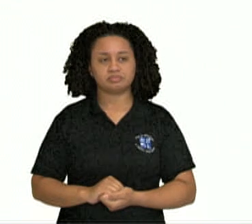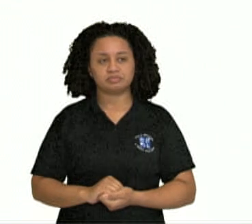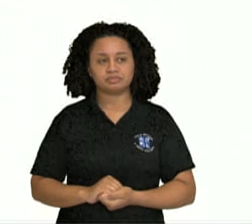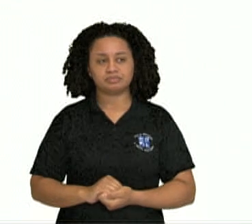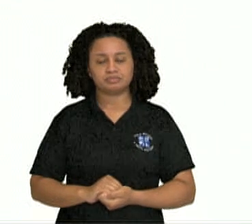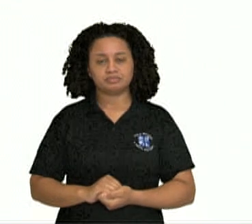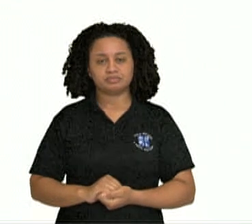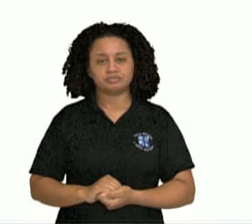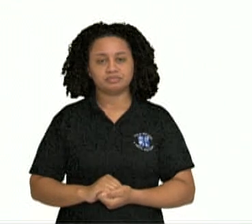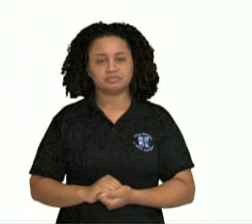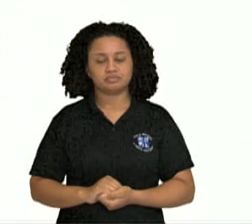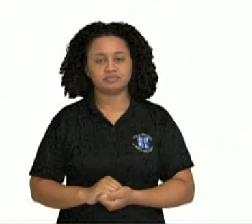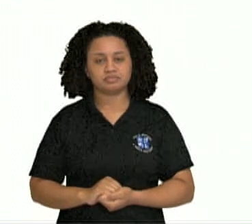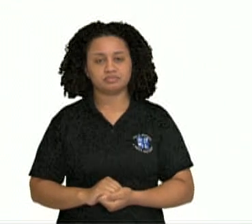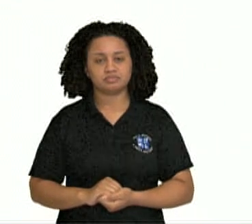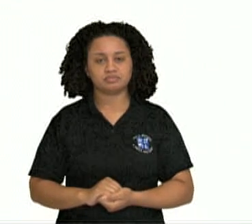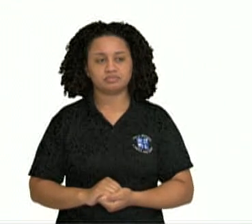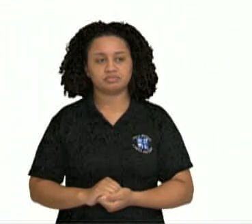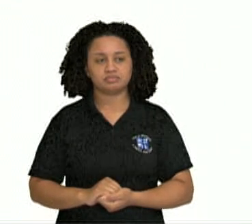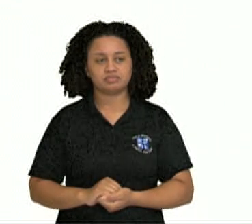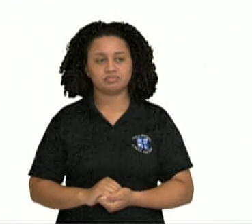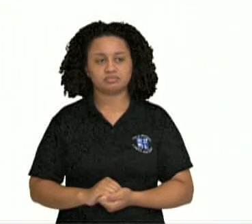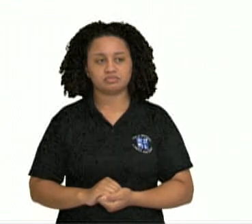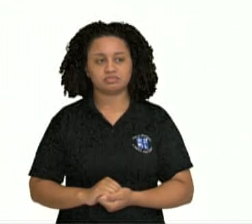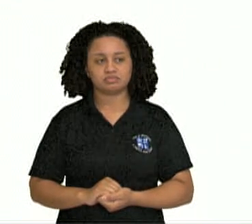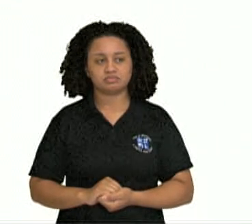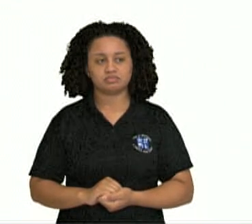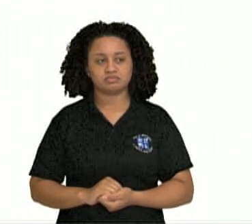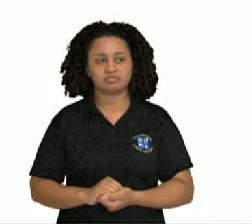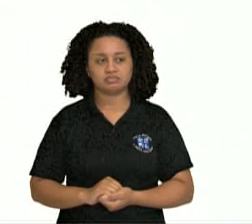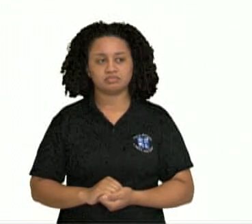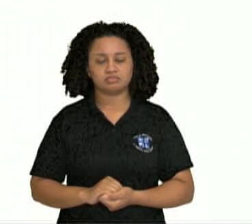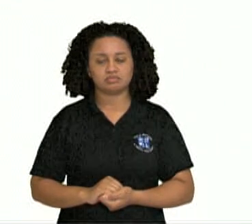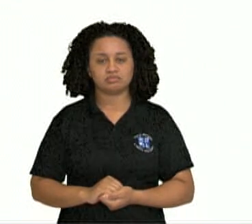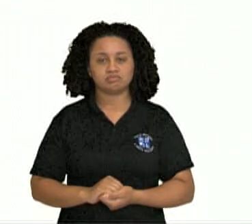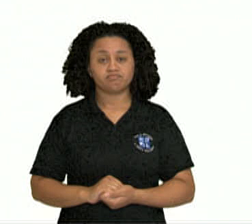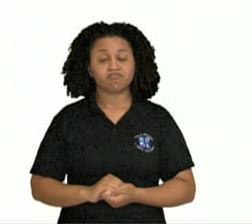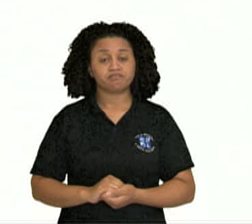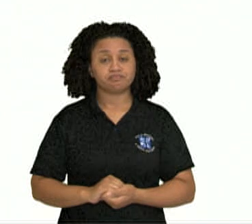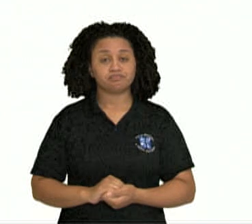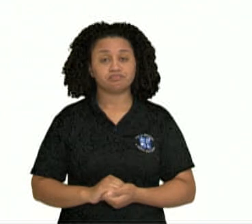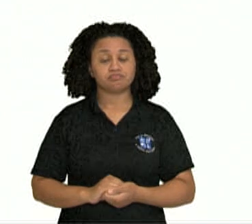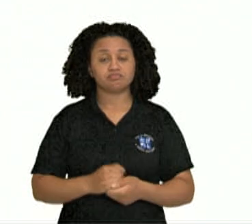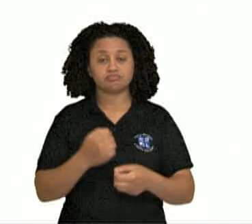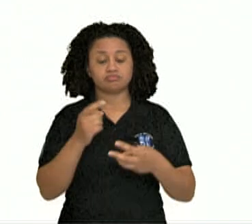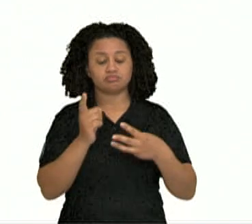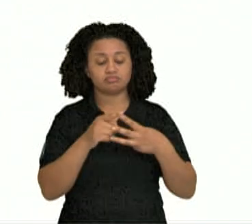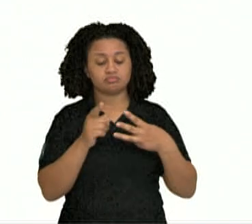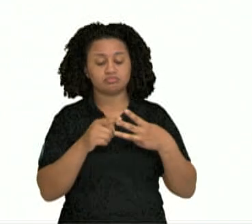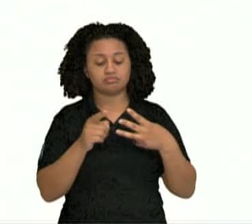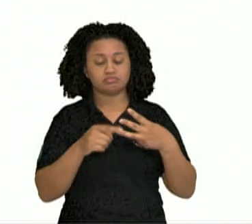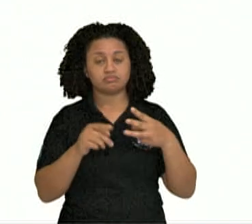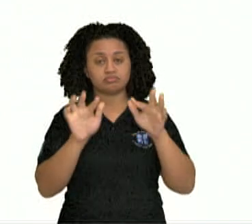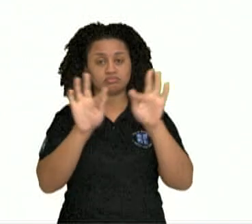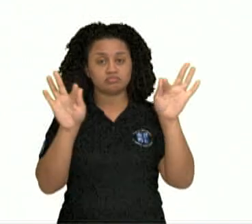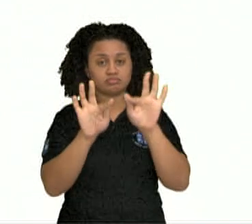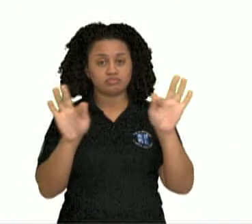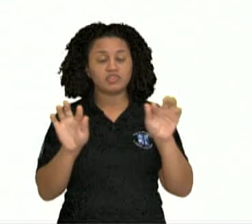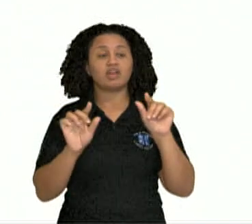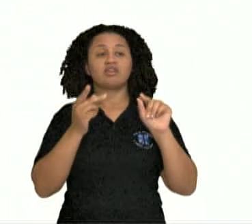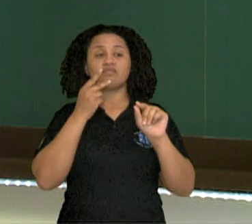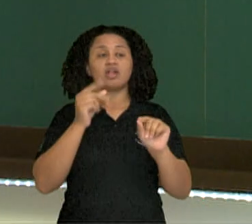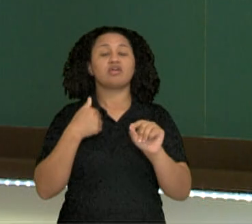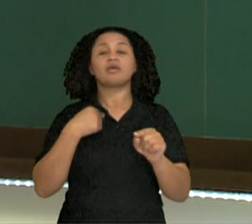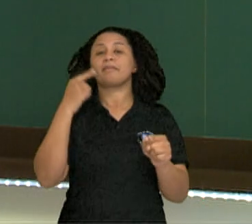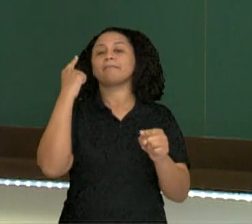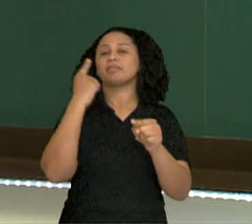são de recomendação e tratam de proibições. Fala aí sobre proibição. Não